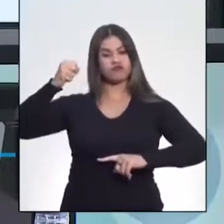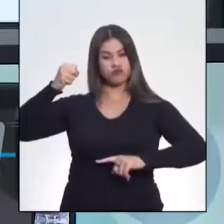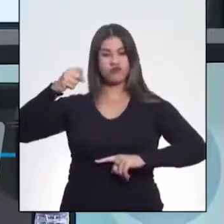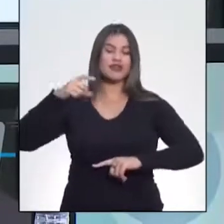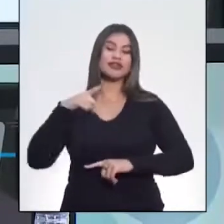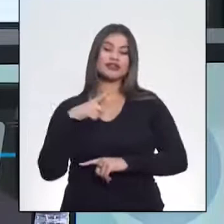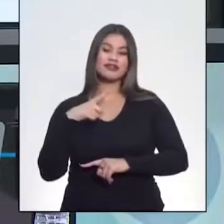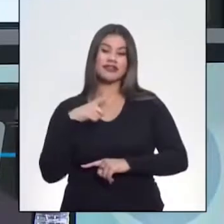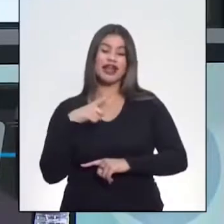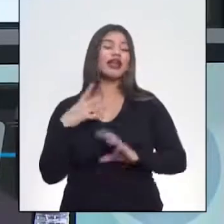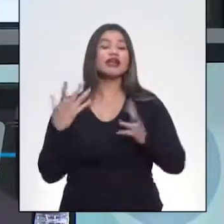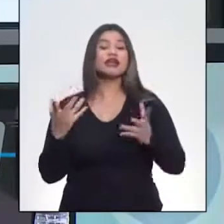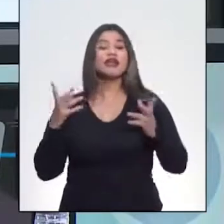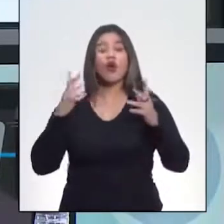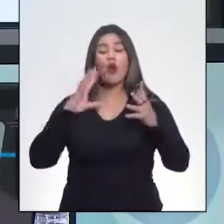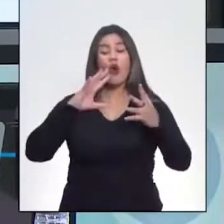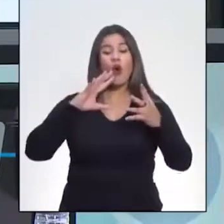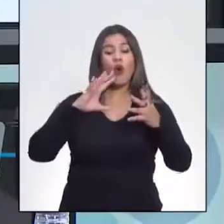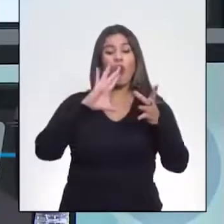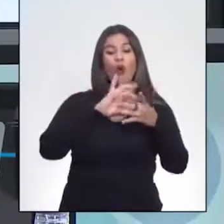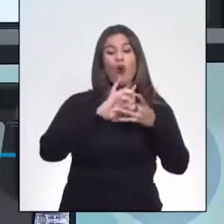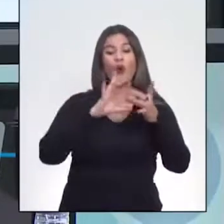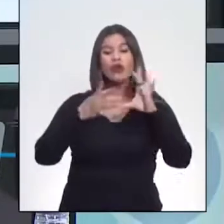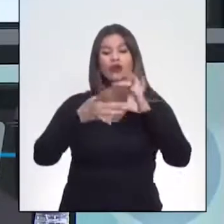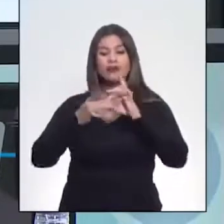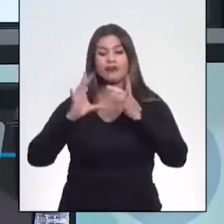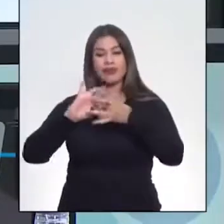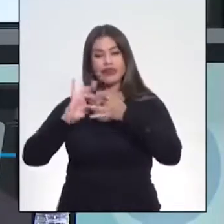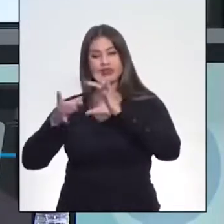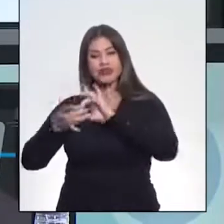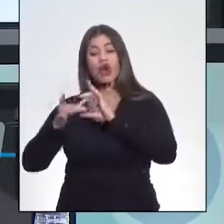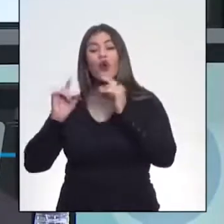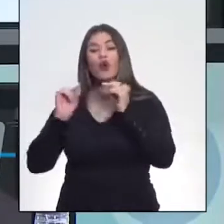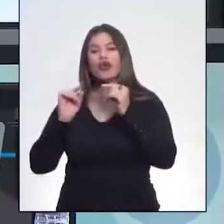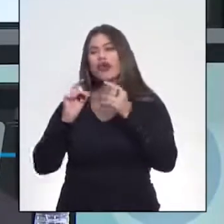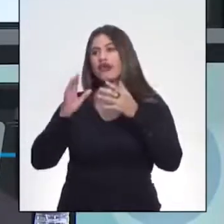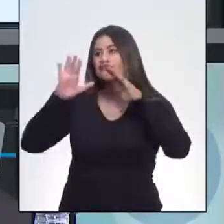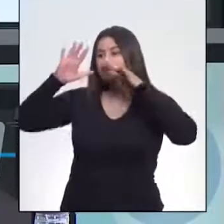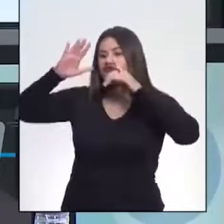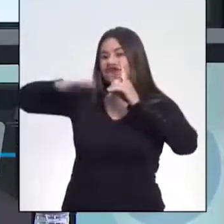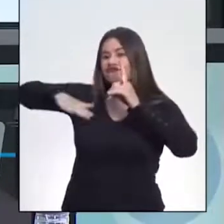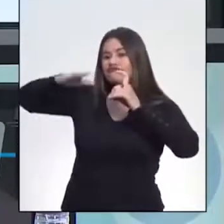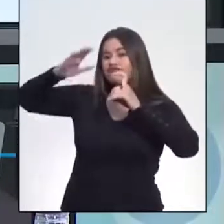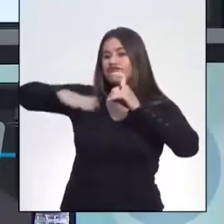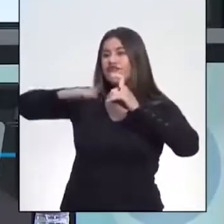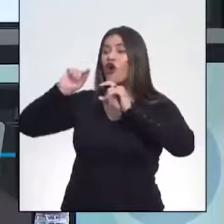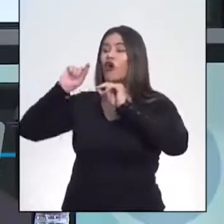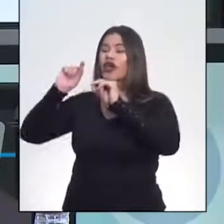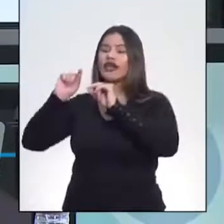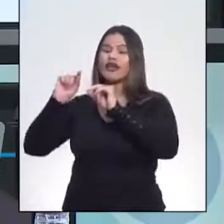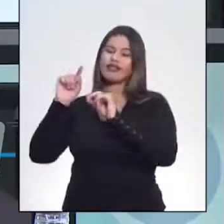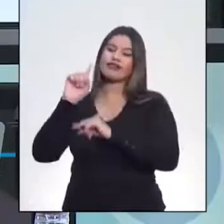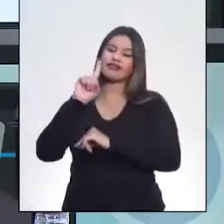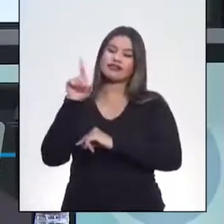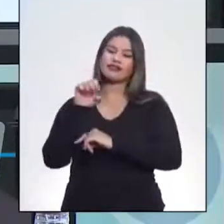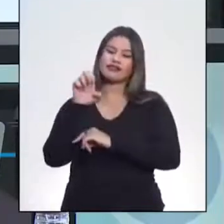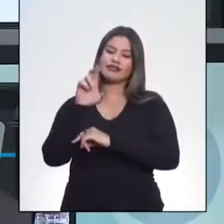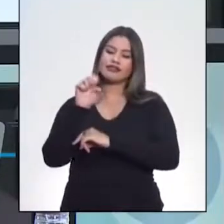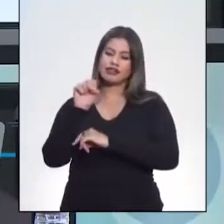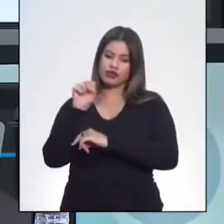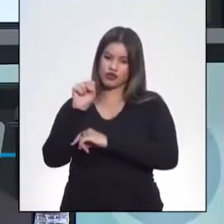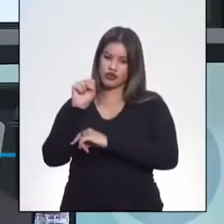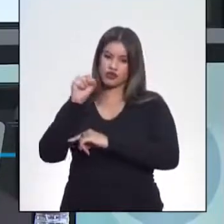forma que os gregos encontraram de homenagear o grande Deus Zeus e nesses jogos